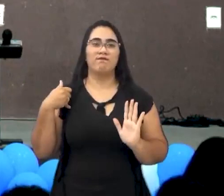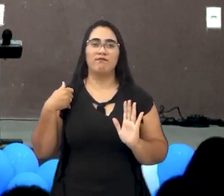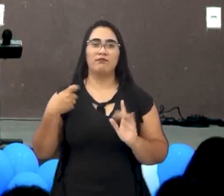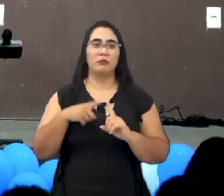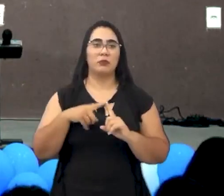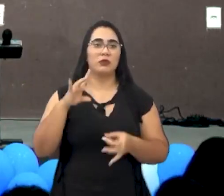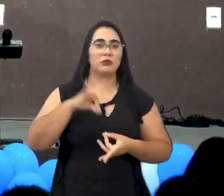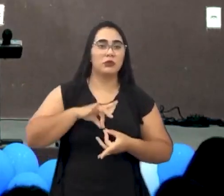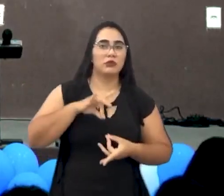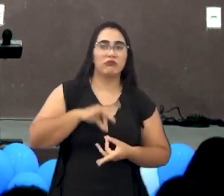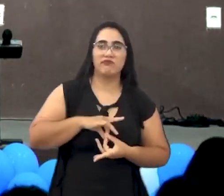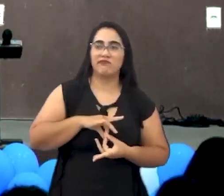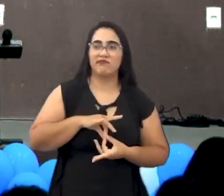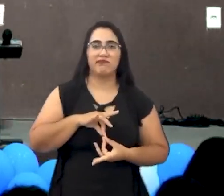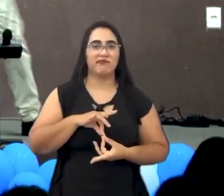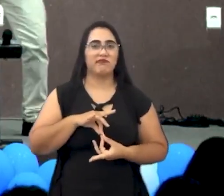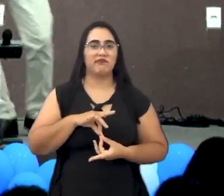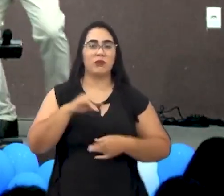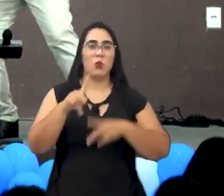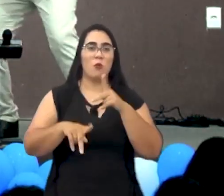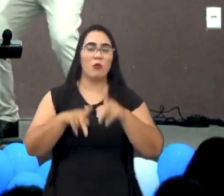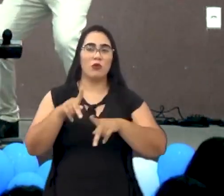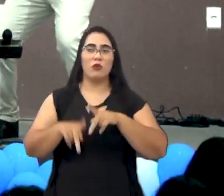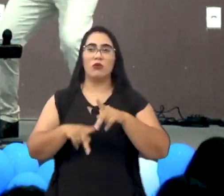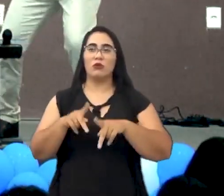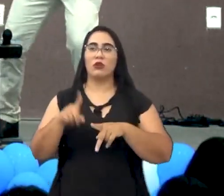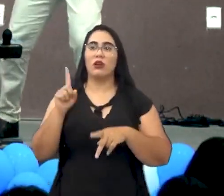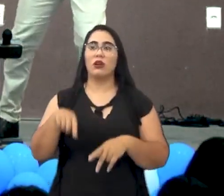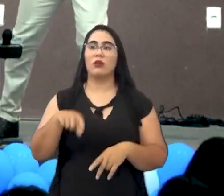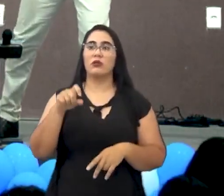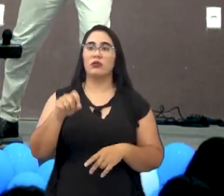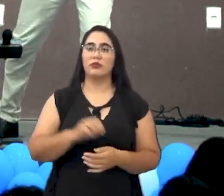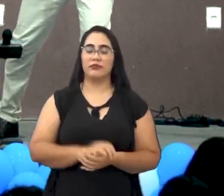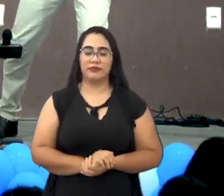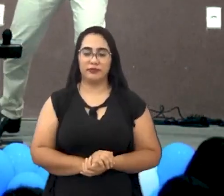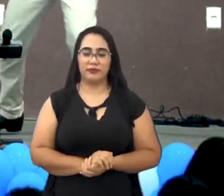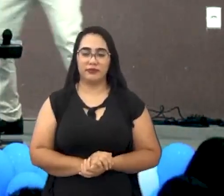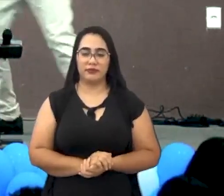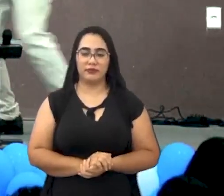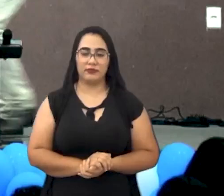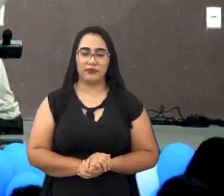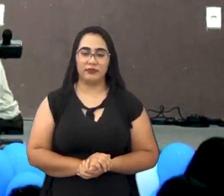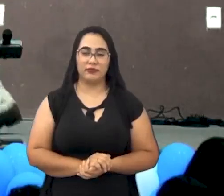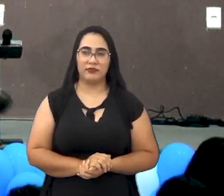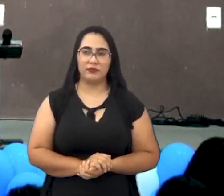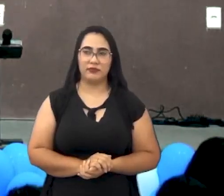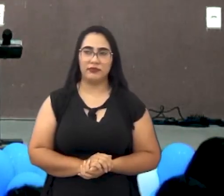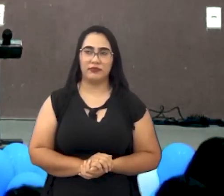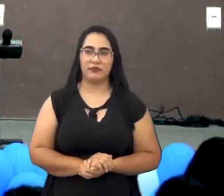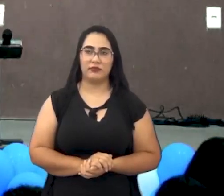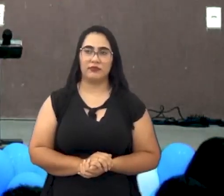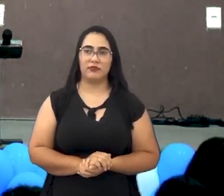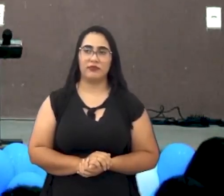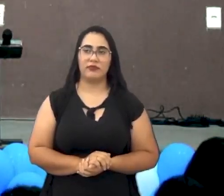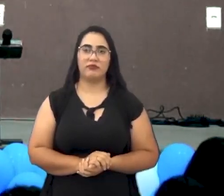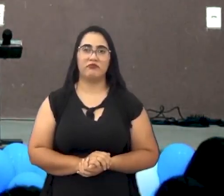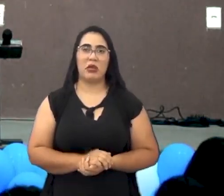São os santos. O povo é os leigos, deixando eles para trás. São os ungidos.